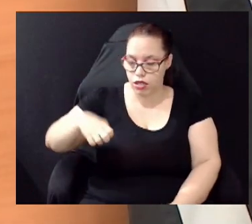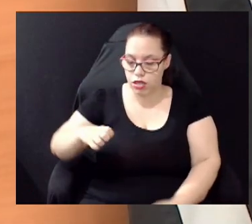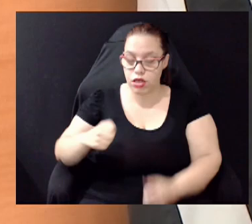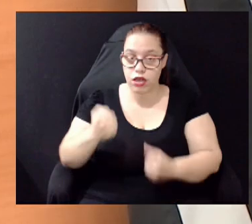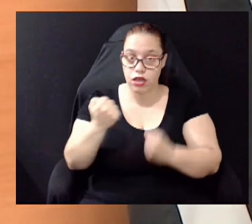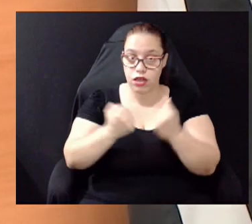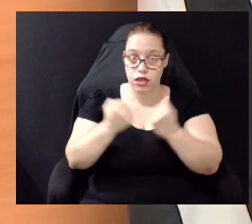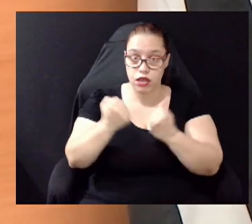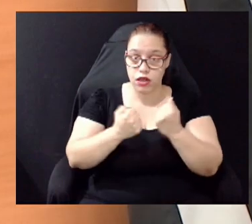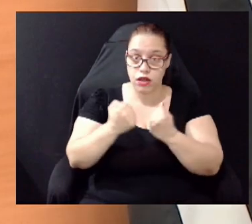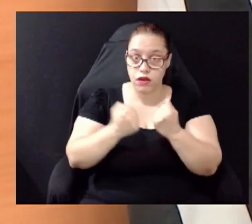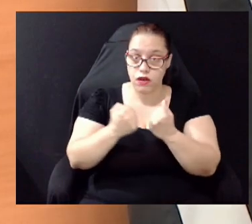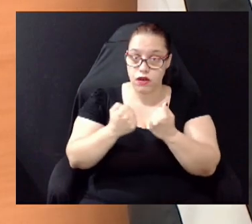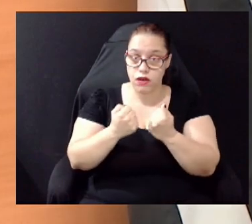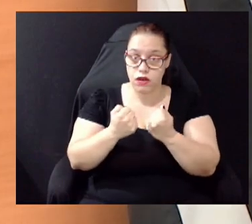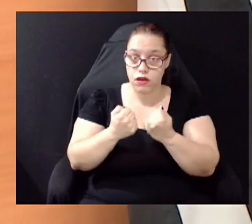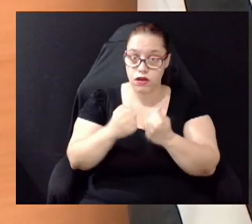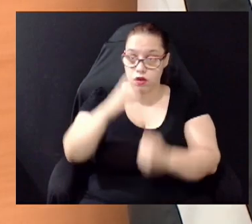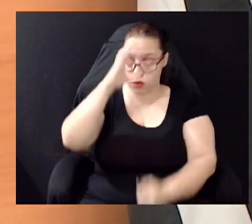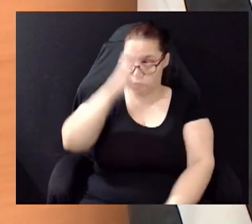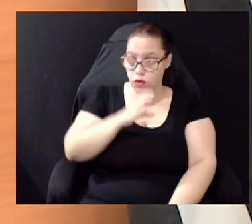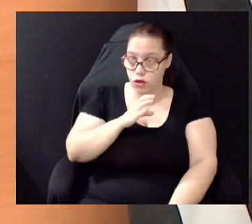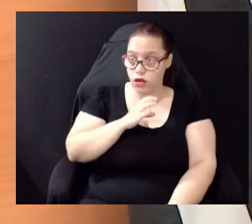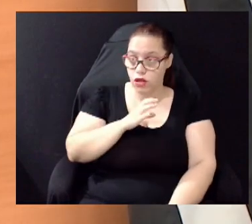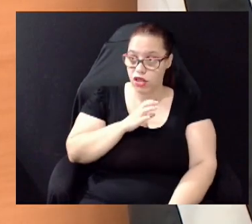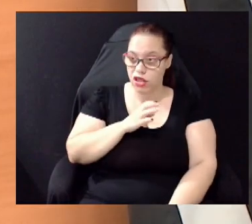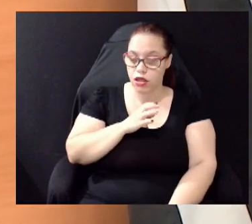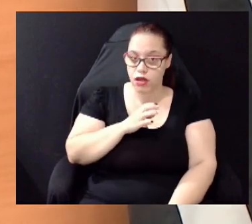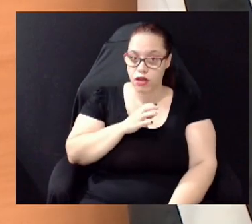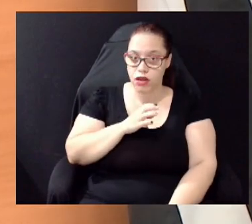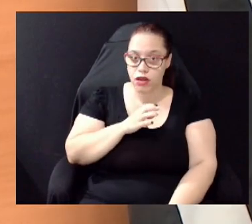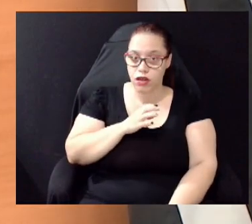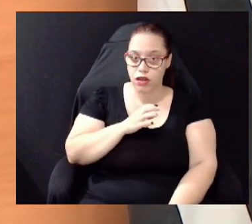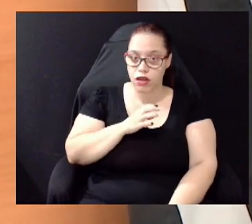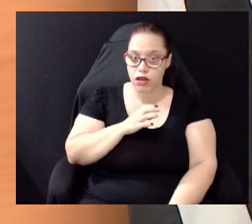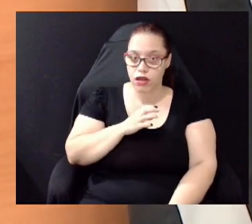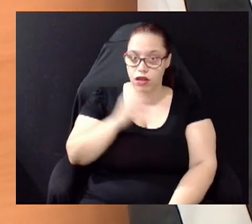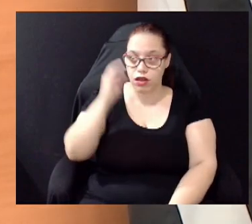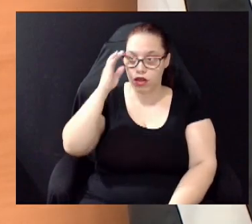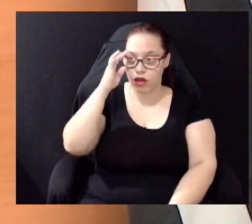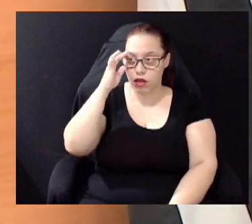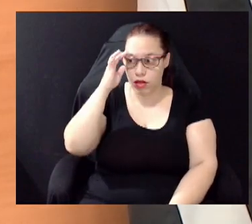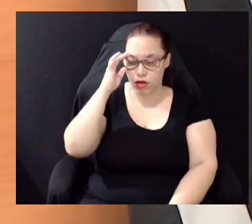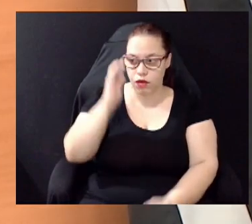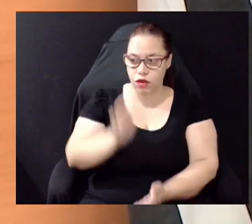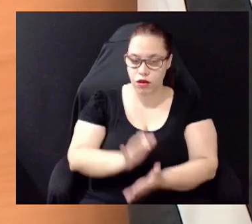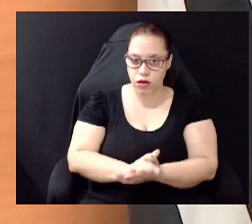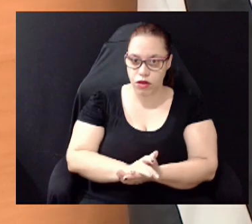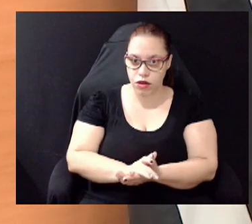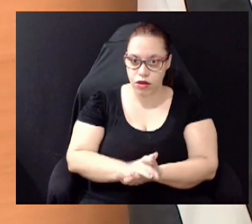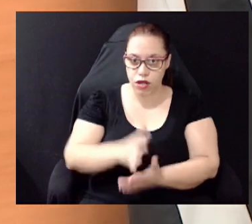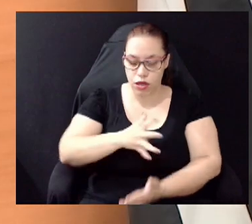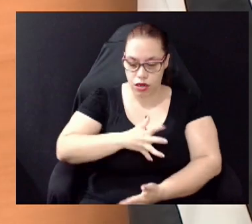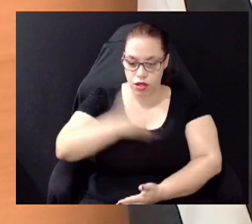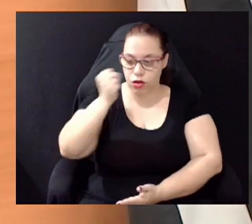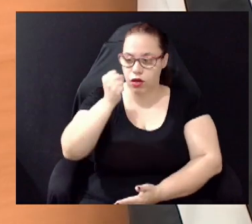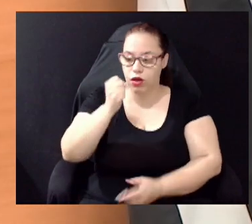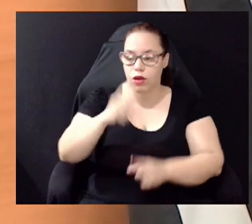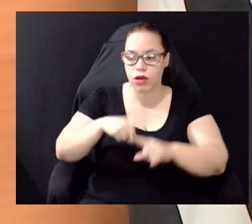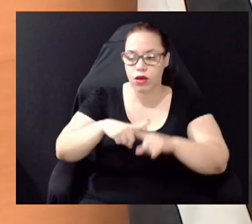de um cidadão que ele suicidou. Ele suicidou, porém, ele